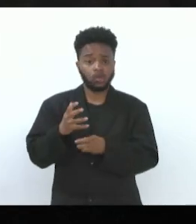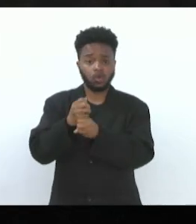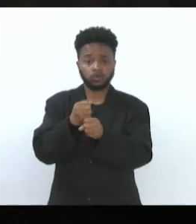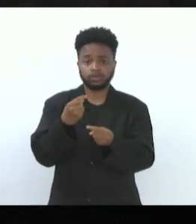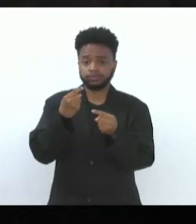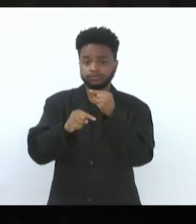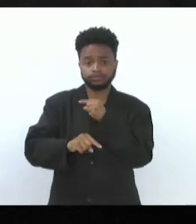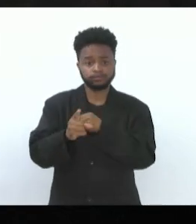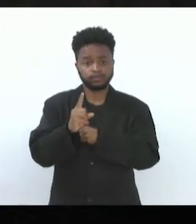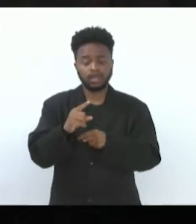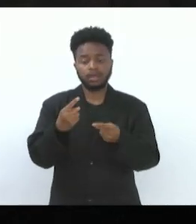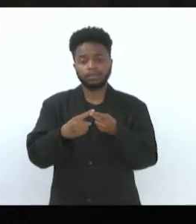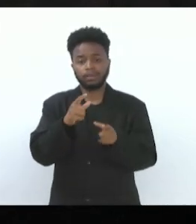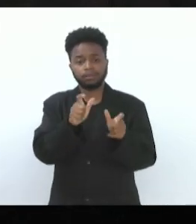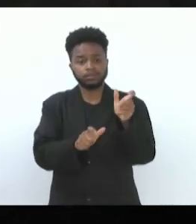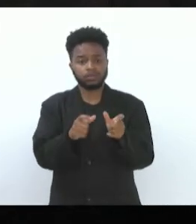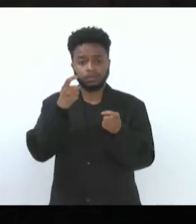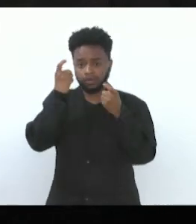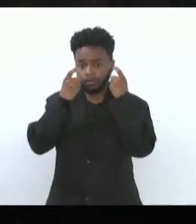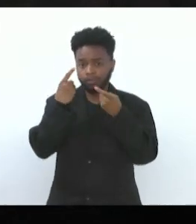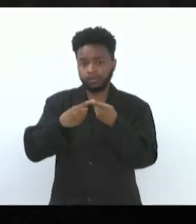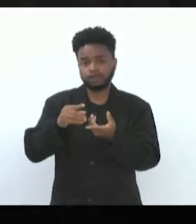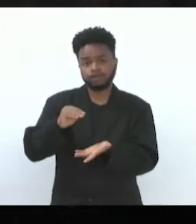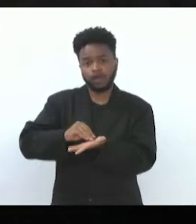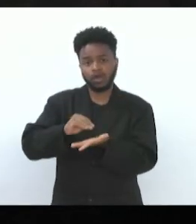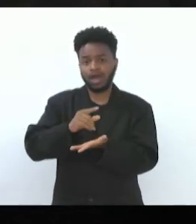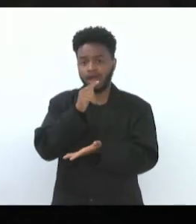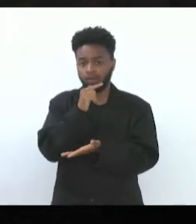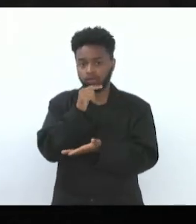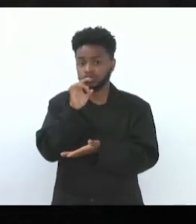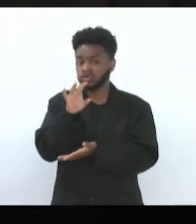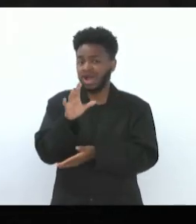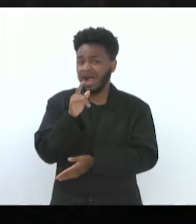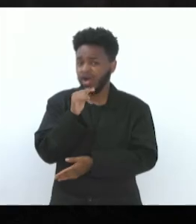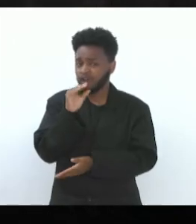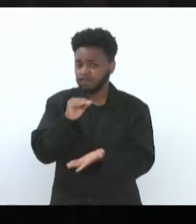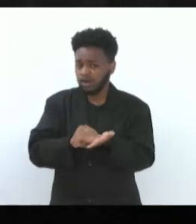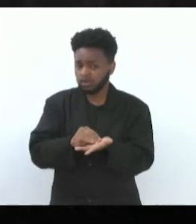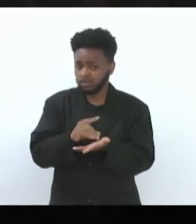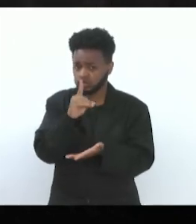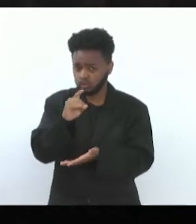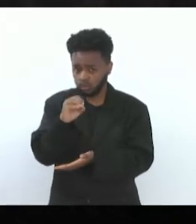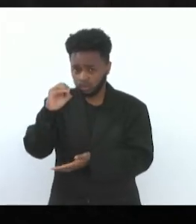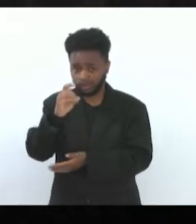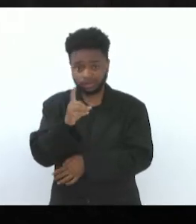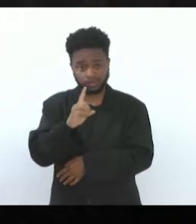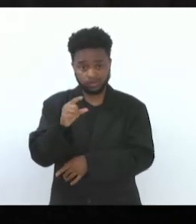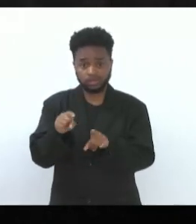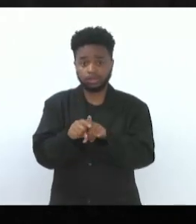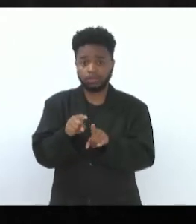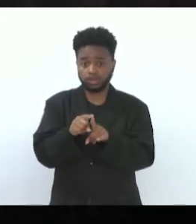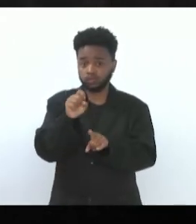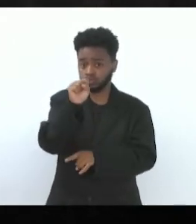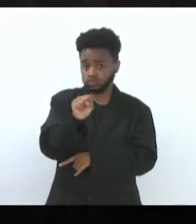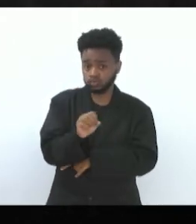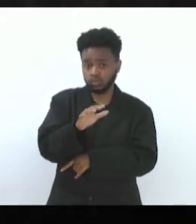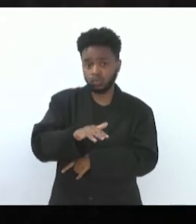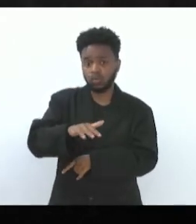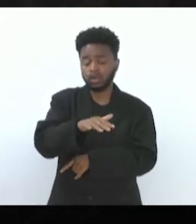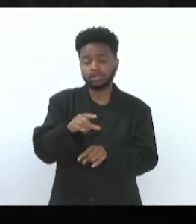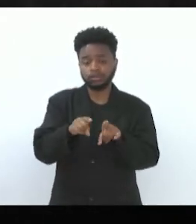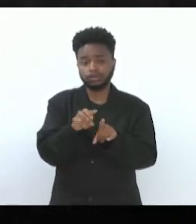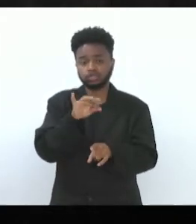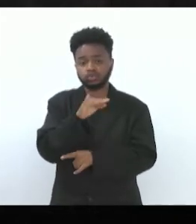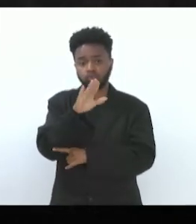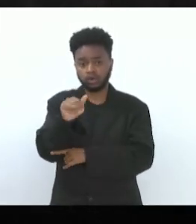fecha, as pessoas estão desesperadas porque não tem água, e não só está faltando água na Zona Oeste, não. Falta água na Zona Sul, falta água na